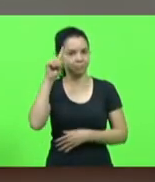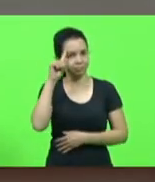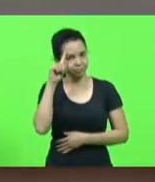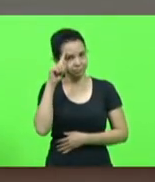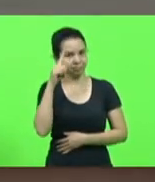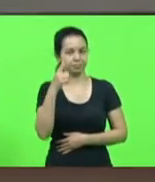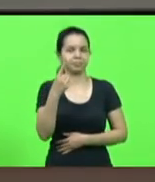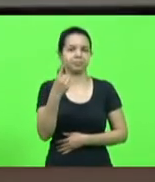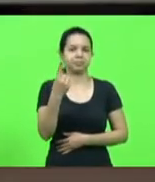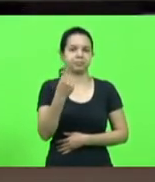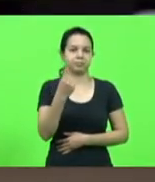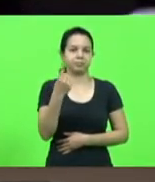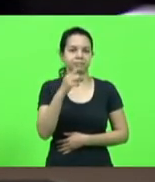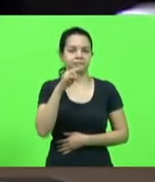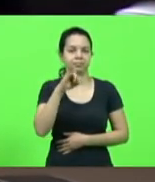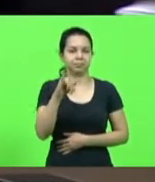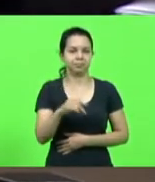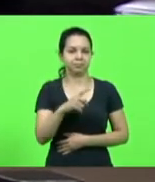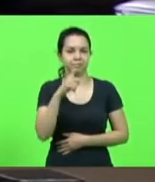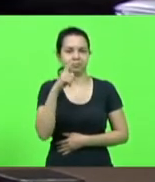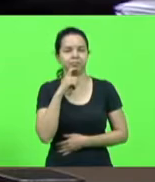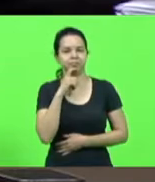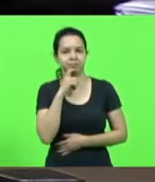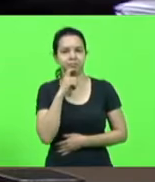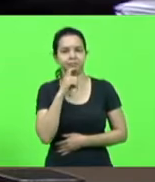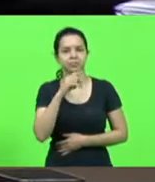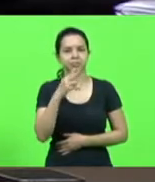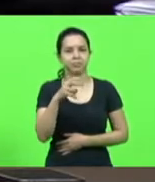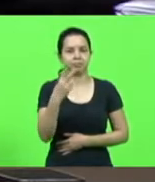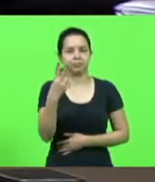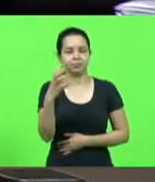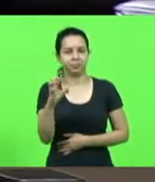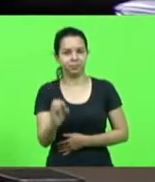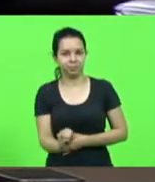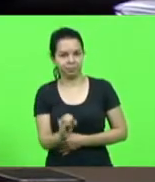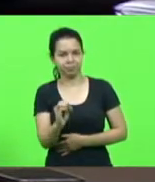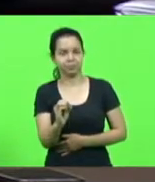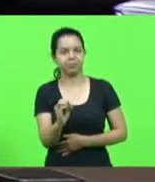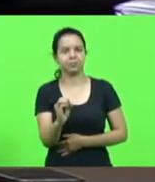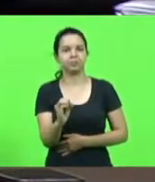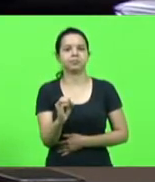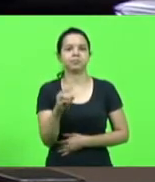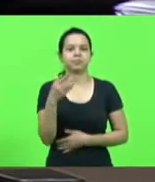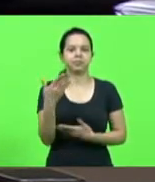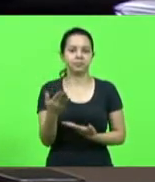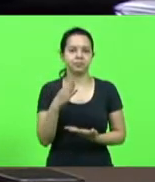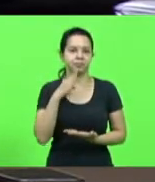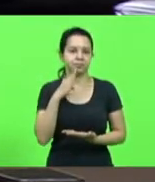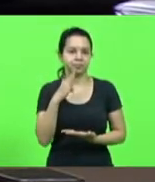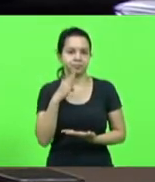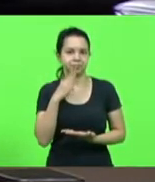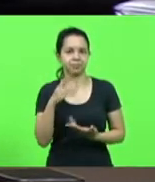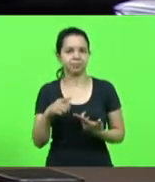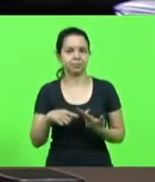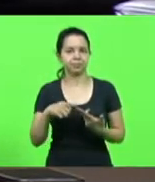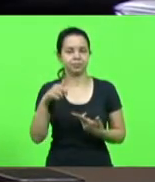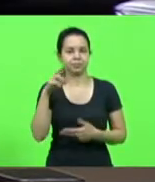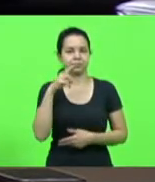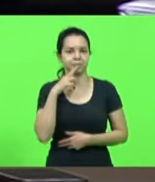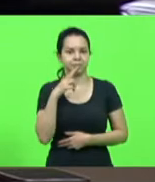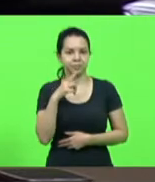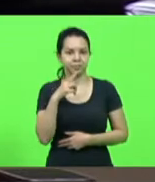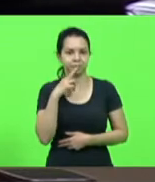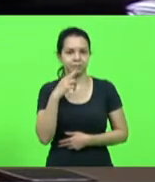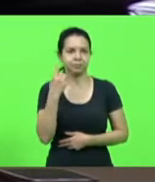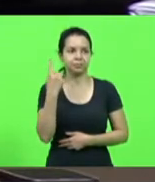de julho de 2021, com a presença do deputado Nils Berlanda e também a secretaria dos deputados Rodrigo Minotto e Silvio Dreve como secretário